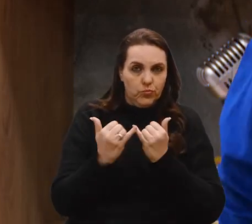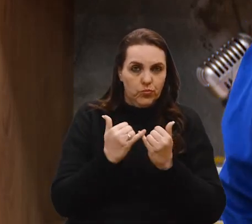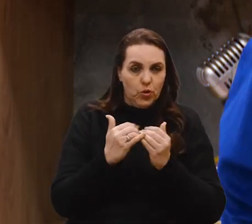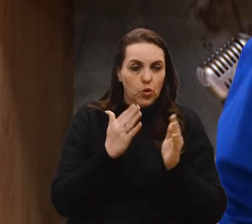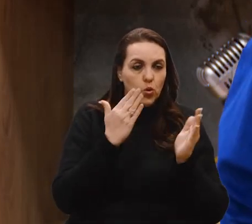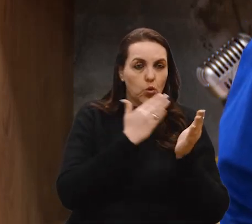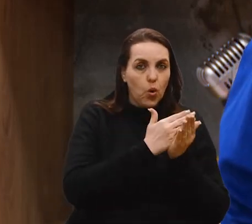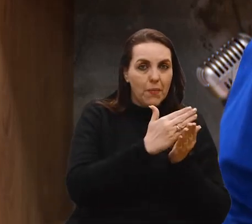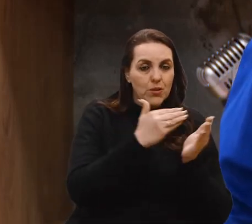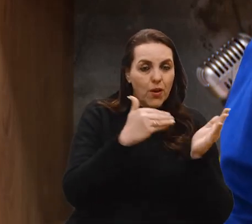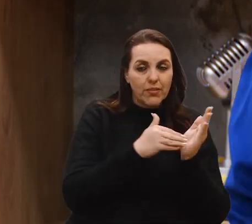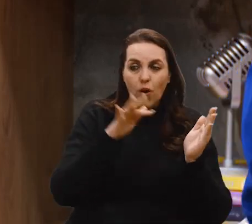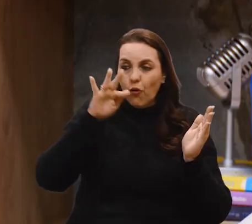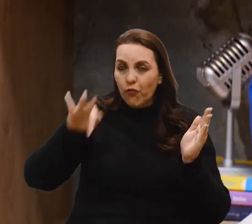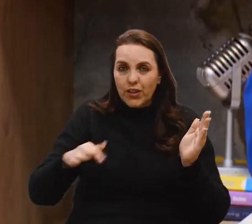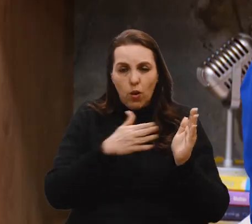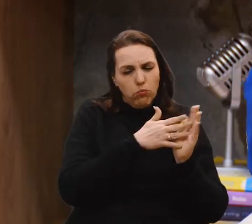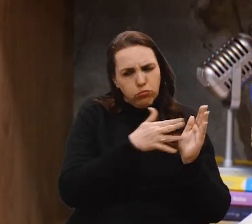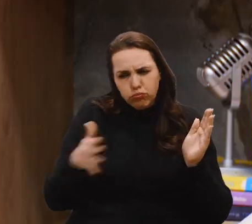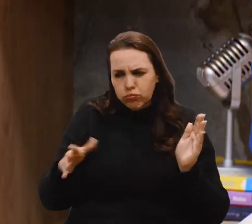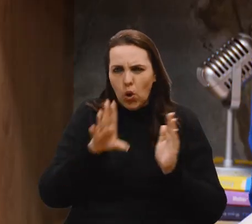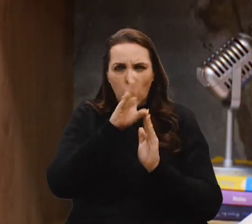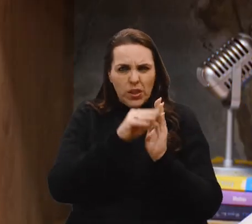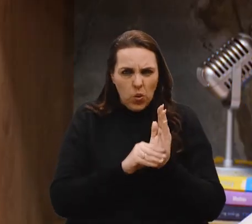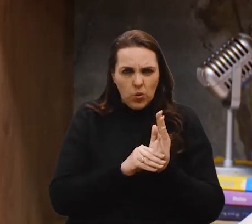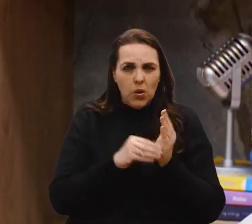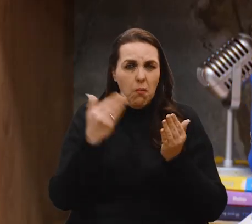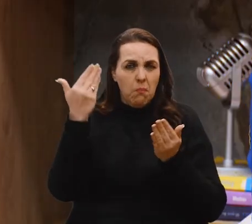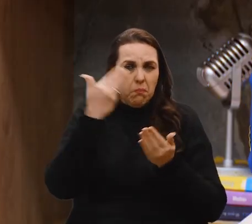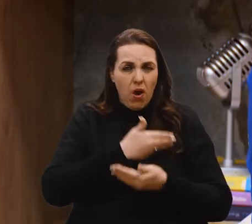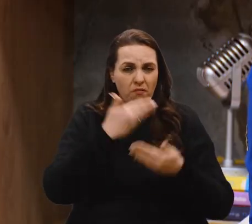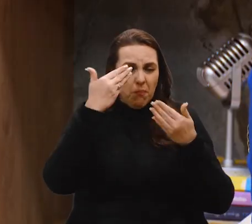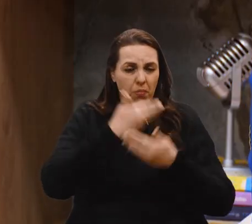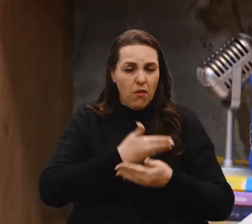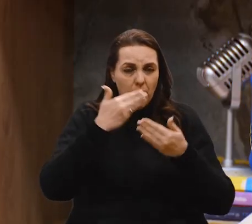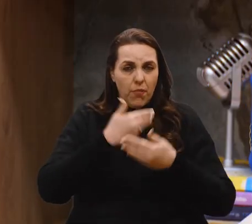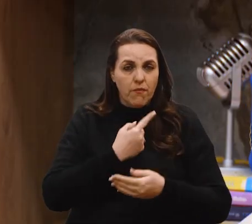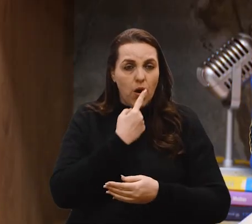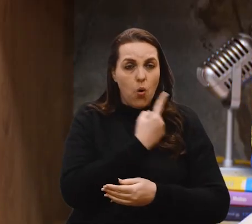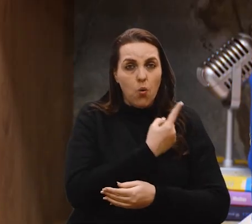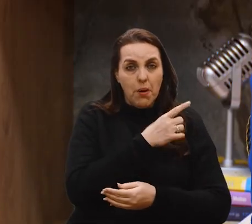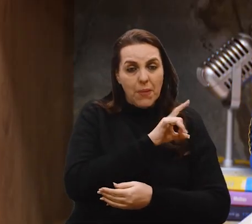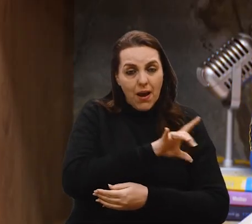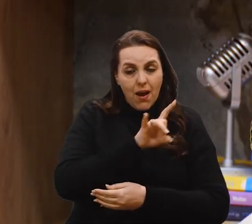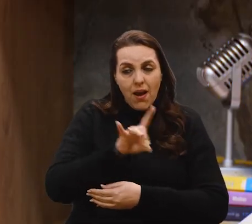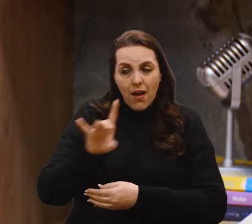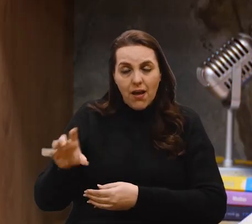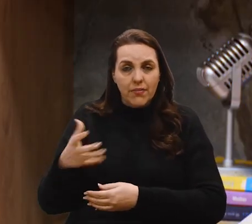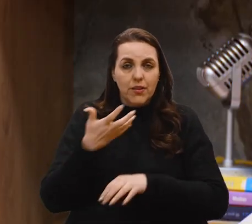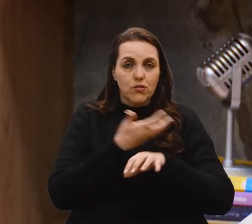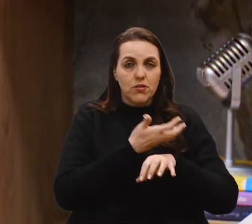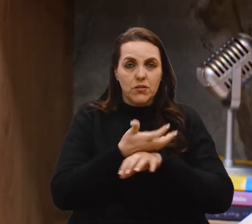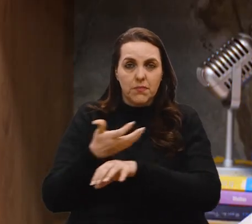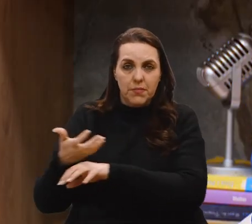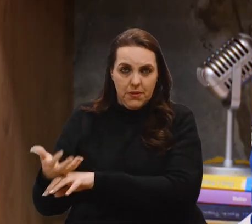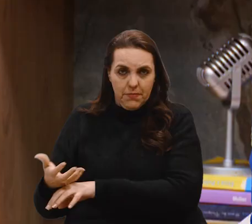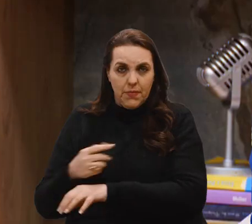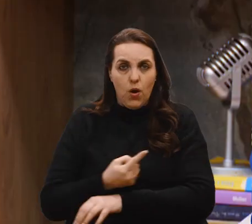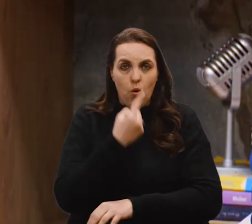ao final, com todo o conteúdo do ano. Eram provas grandes, assim, e uma para cada matéria. Não é uma única prova, é uma prova por